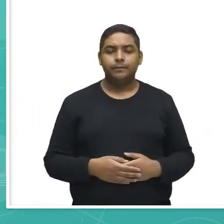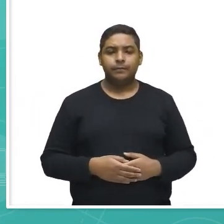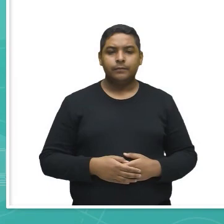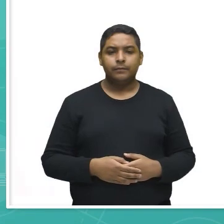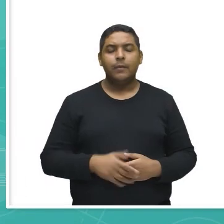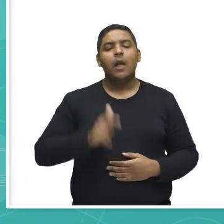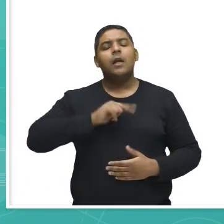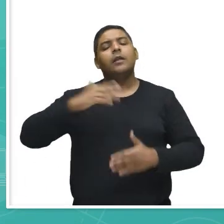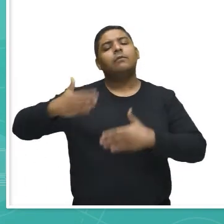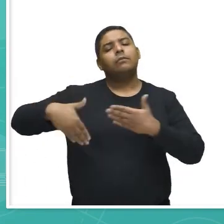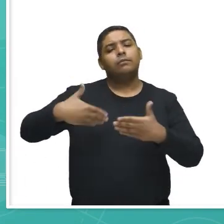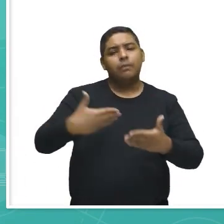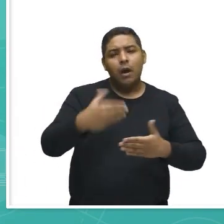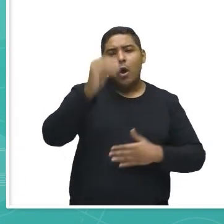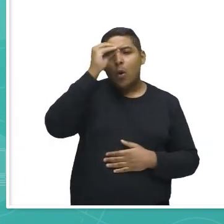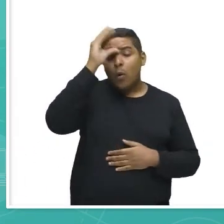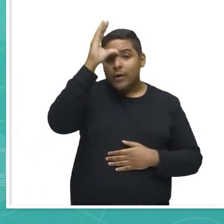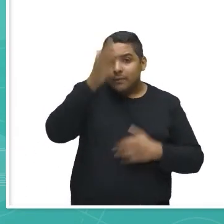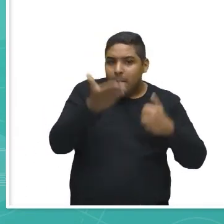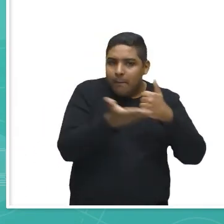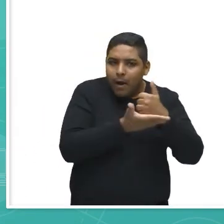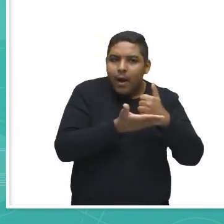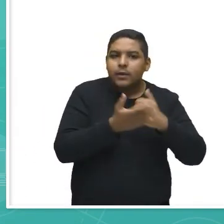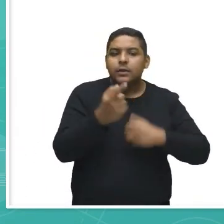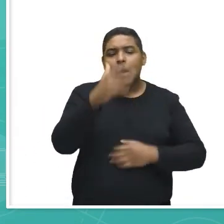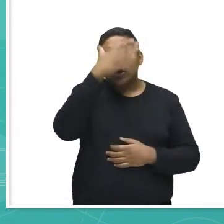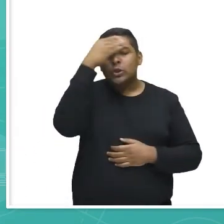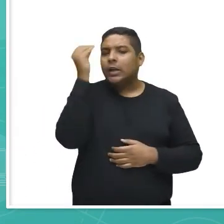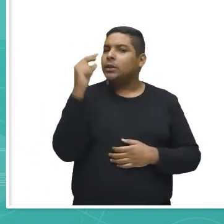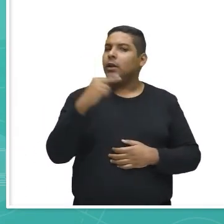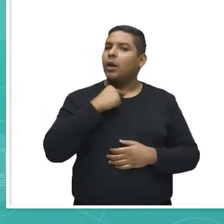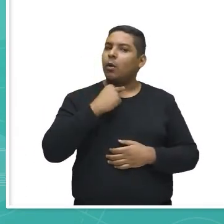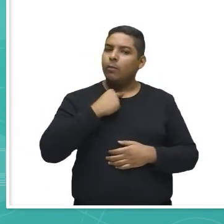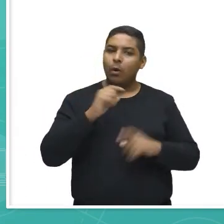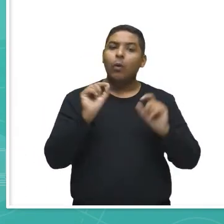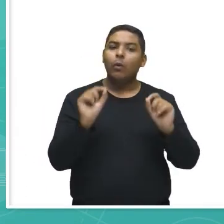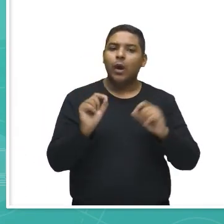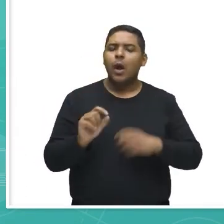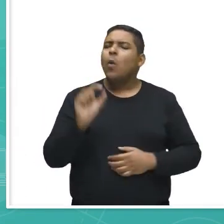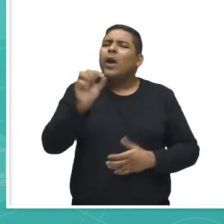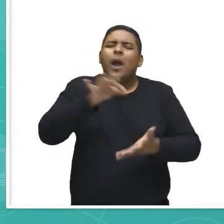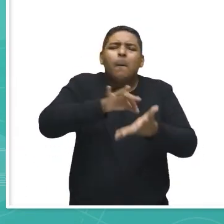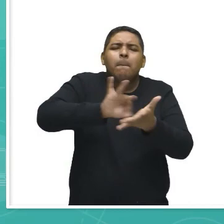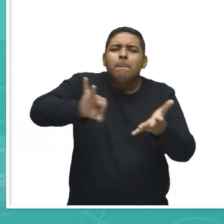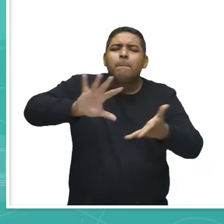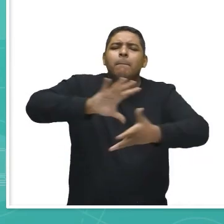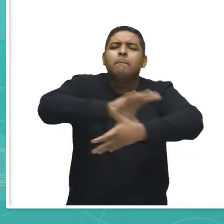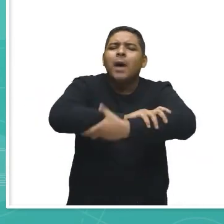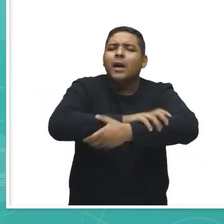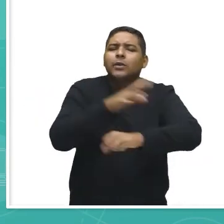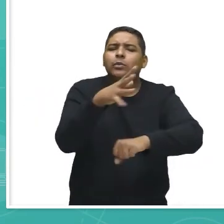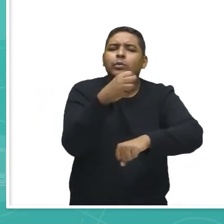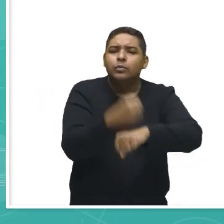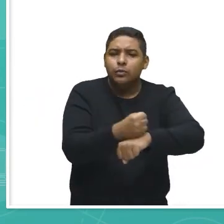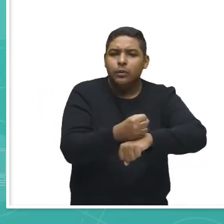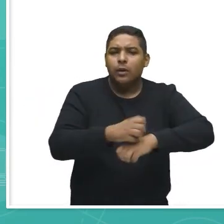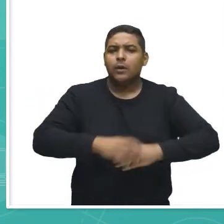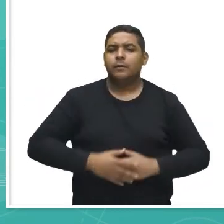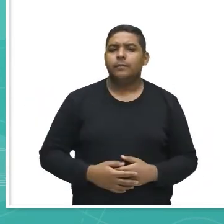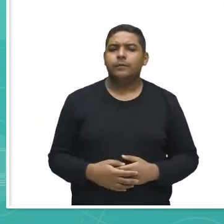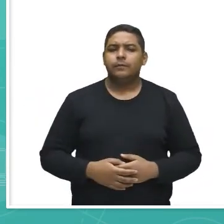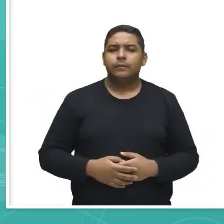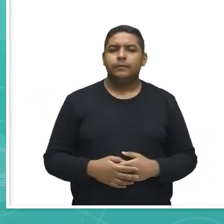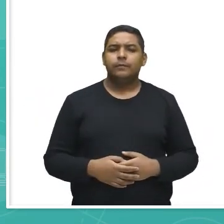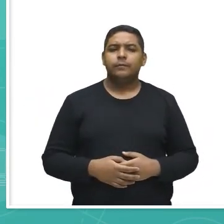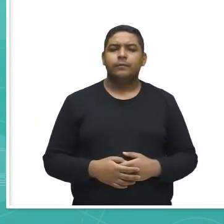da base do conhecimento de vocês, gente, não esqueçam, o que é que vai ser aquele pacto colonial? Quando a gente faz um pacto, a gente está fazendo